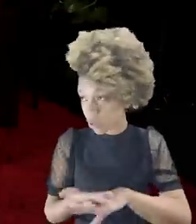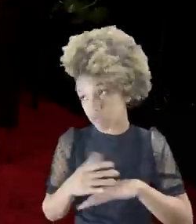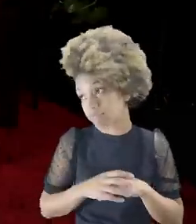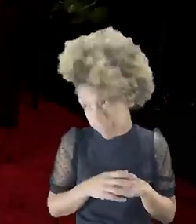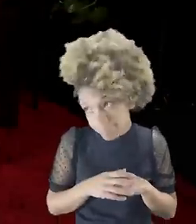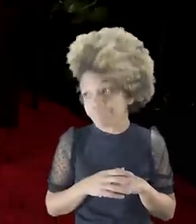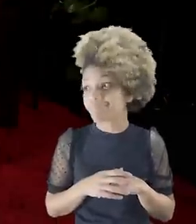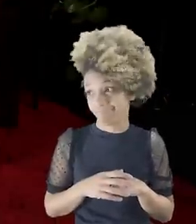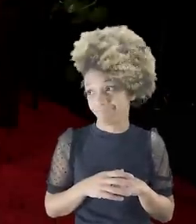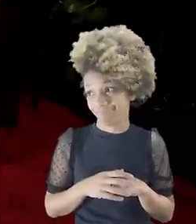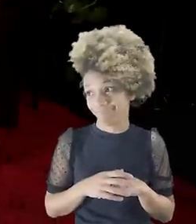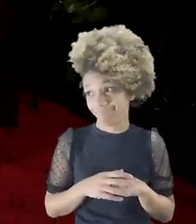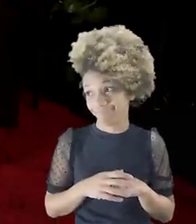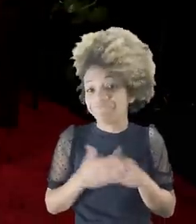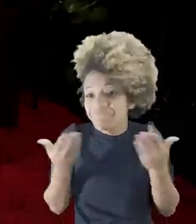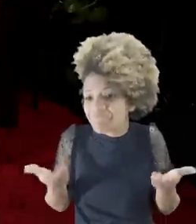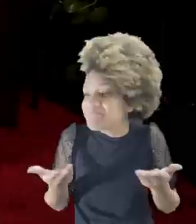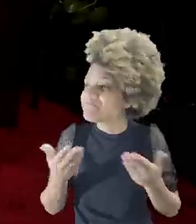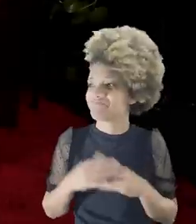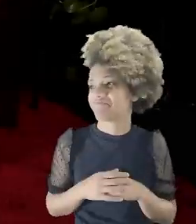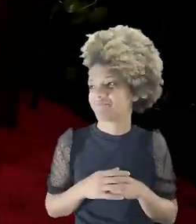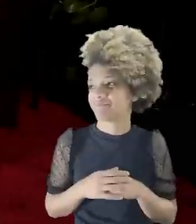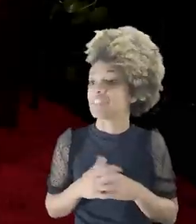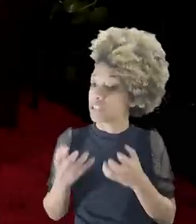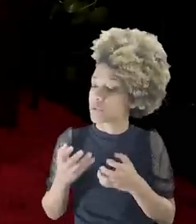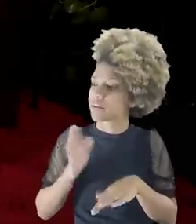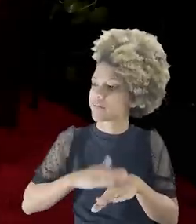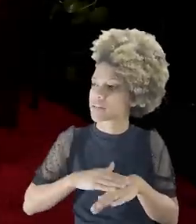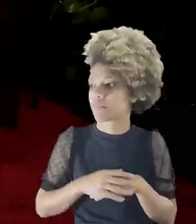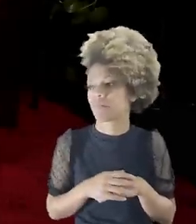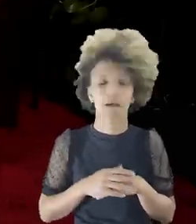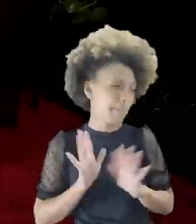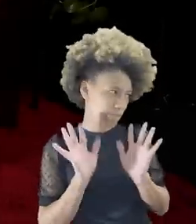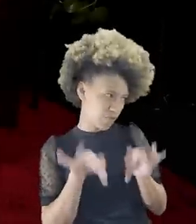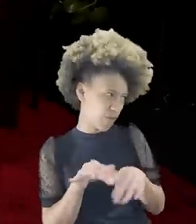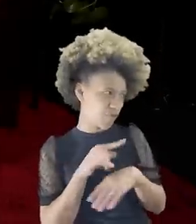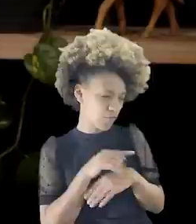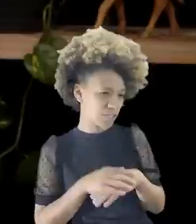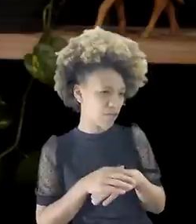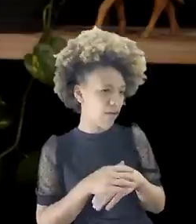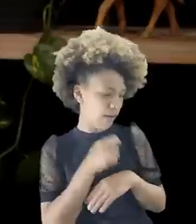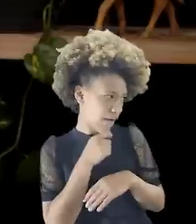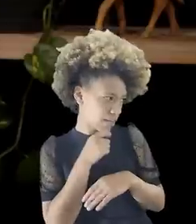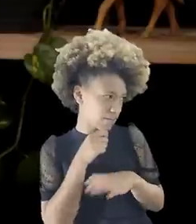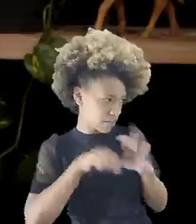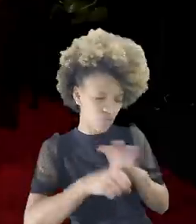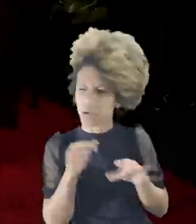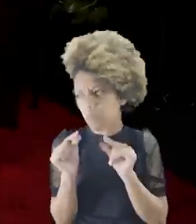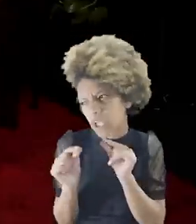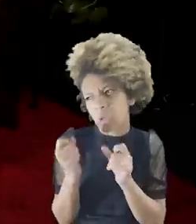dia inteiro e era o que eu queria fazer para finalizar Você joga ainda